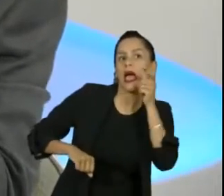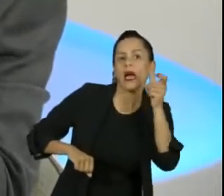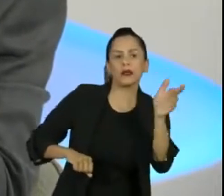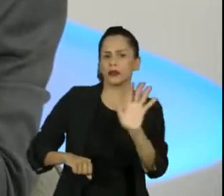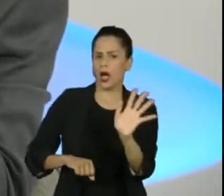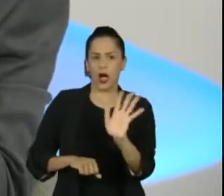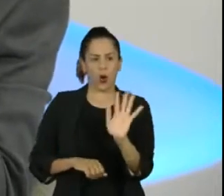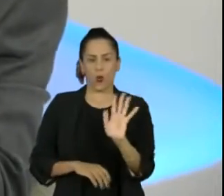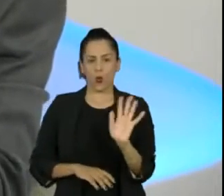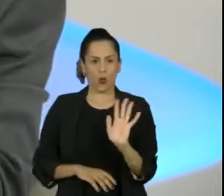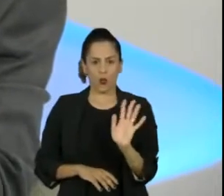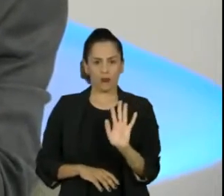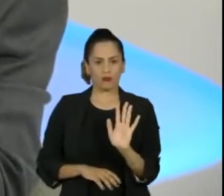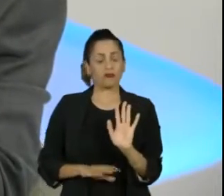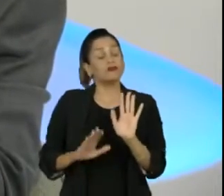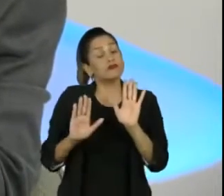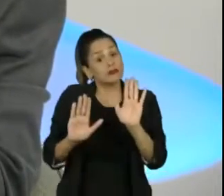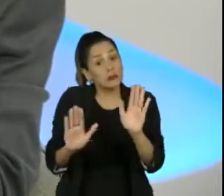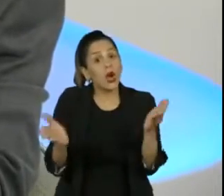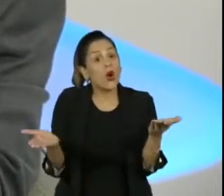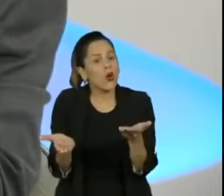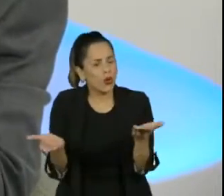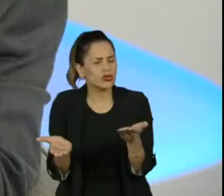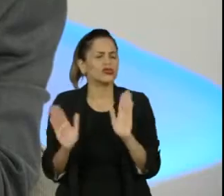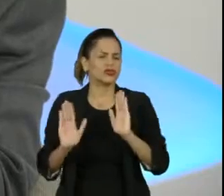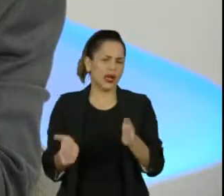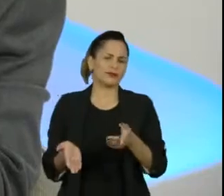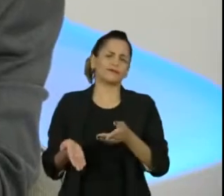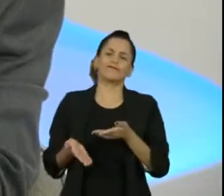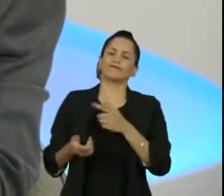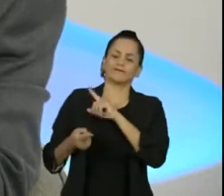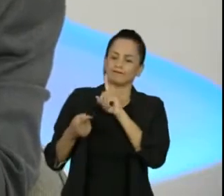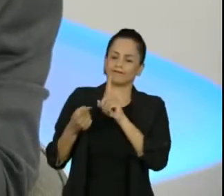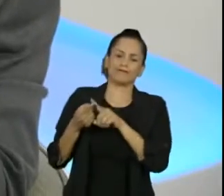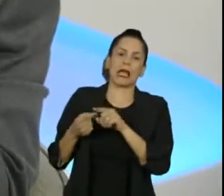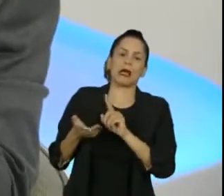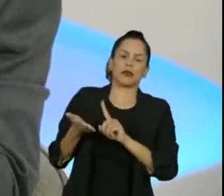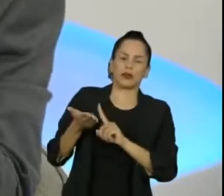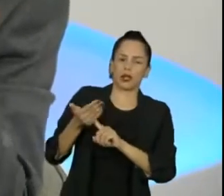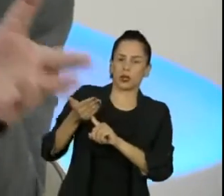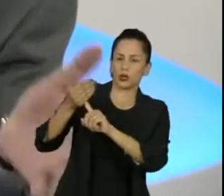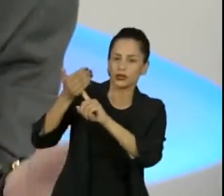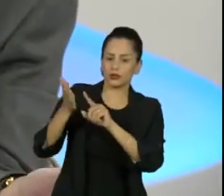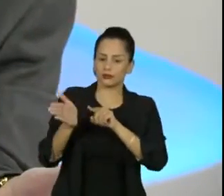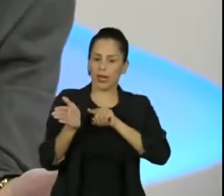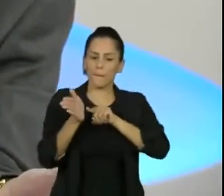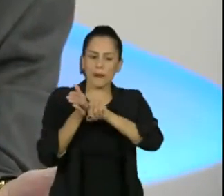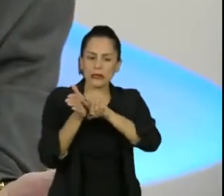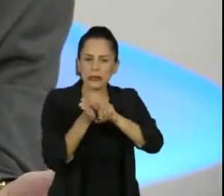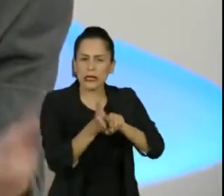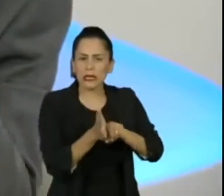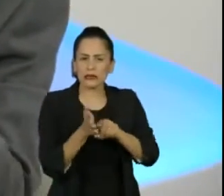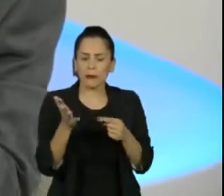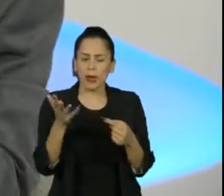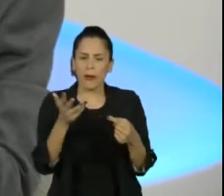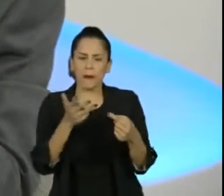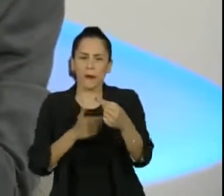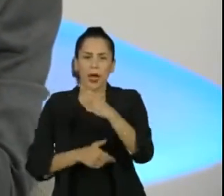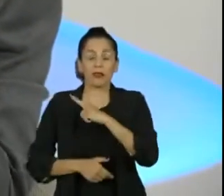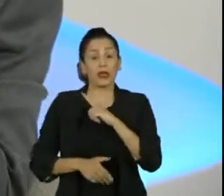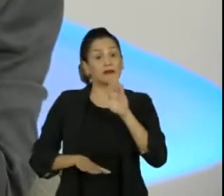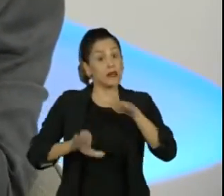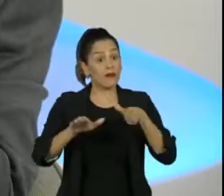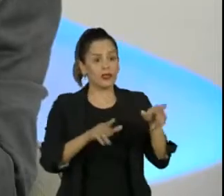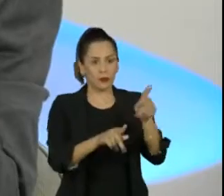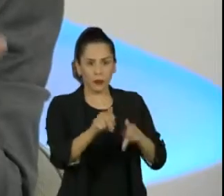existem tecnologias, pesquisas, né? Pode ser que o povo de Belo Horizonte, como já,